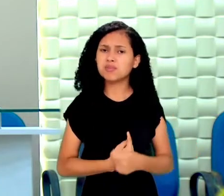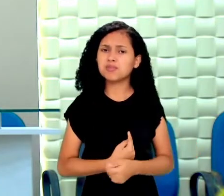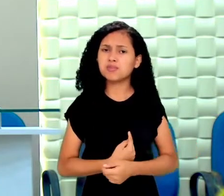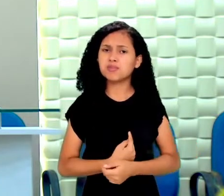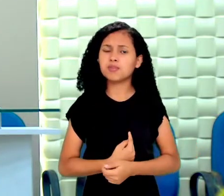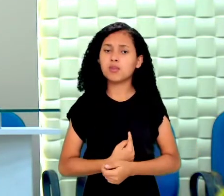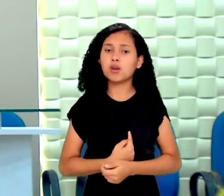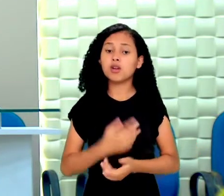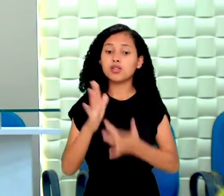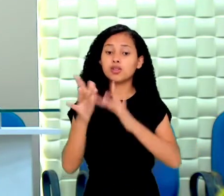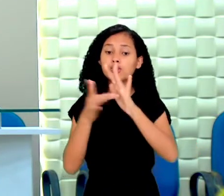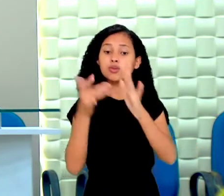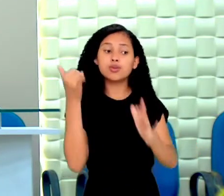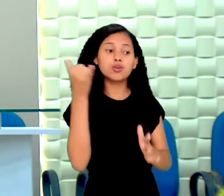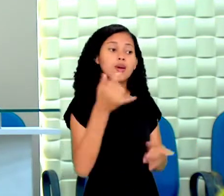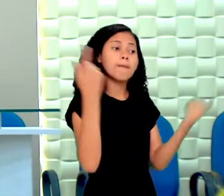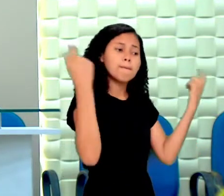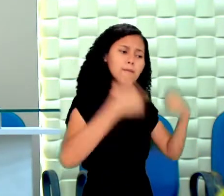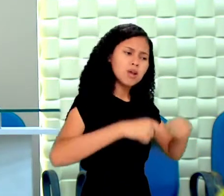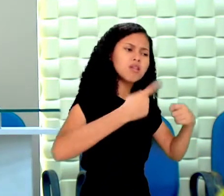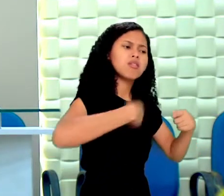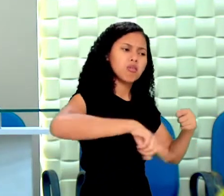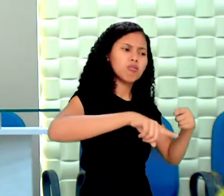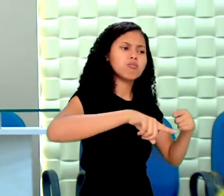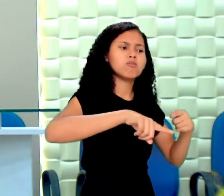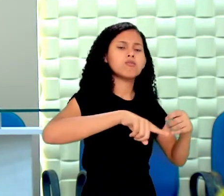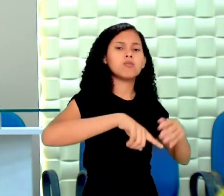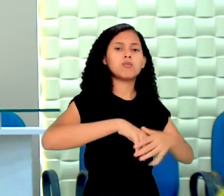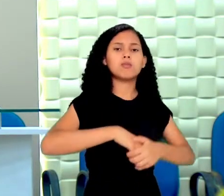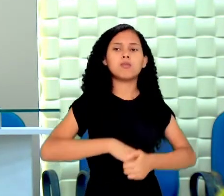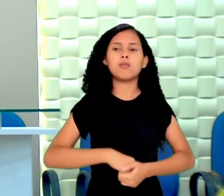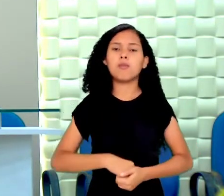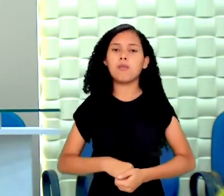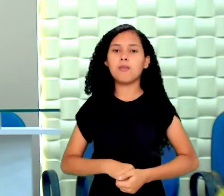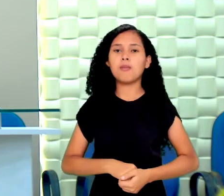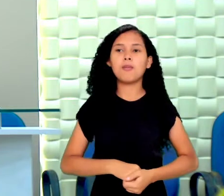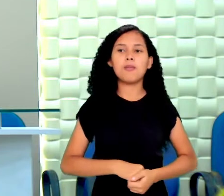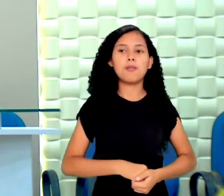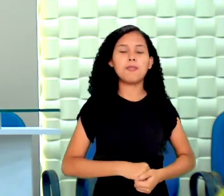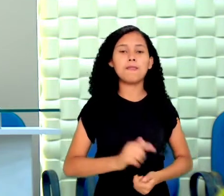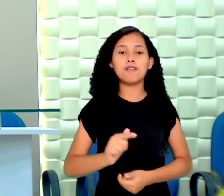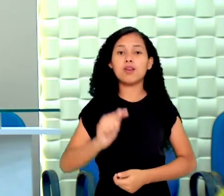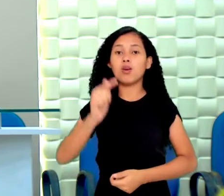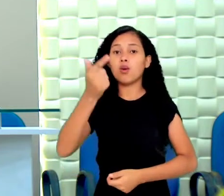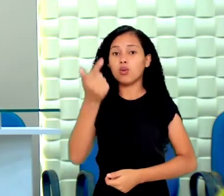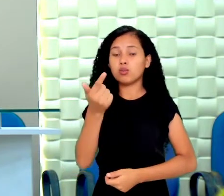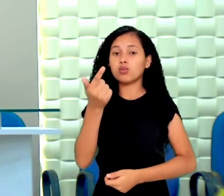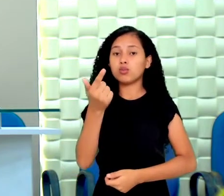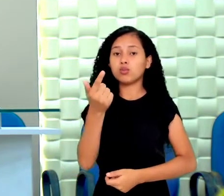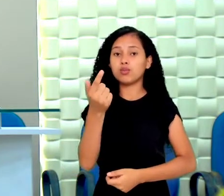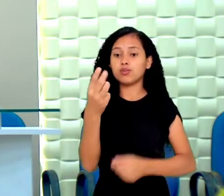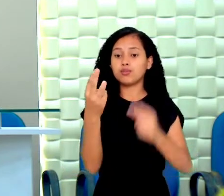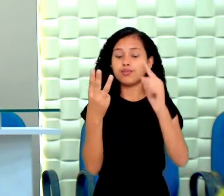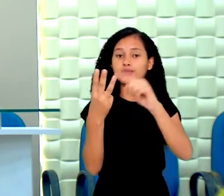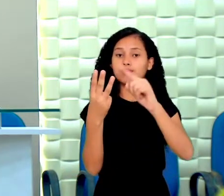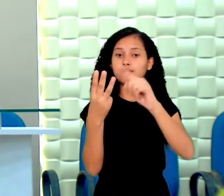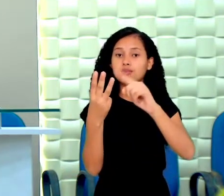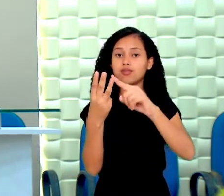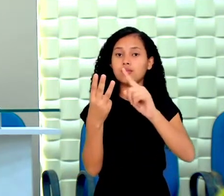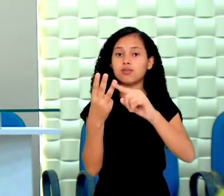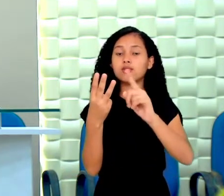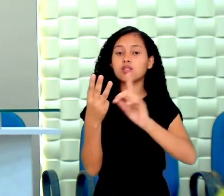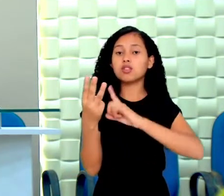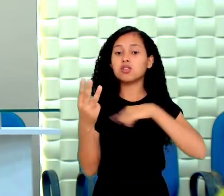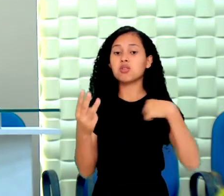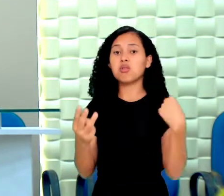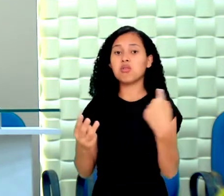E ele diz: é necessário que eu vá. E a outra necessidade é que nós